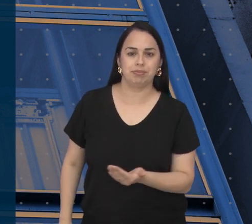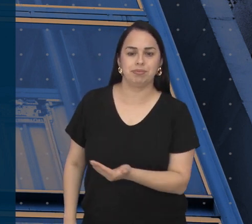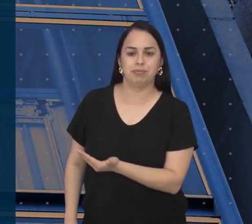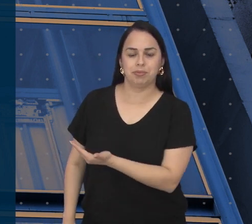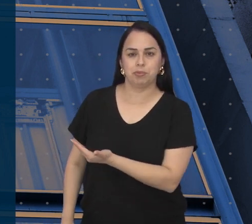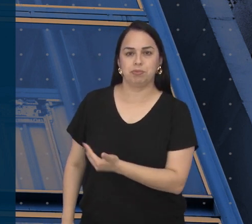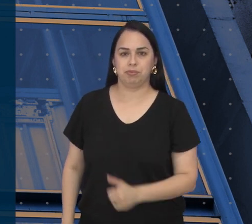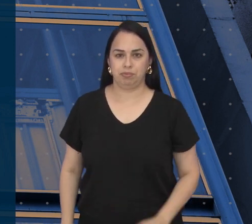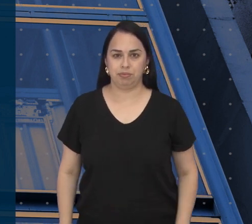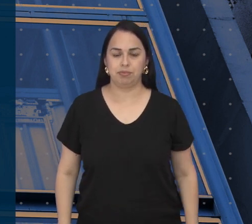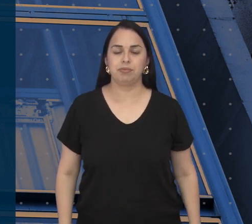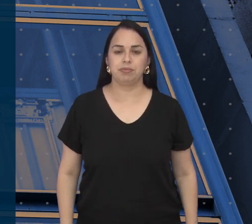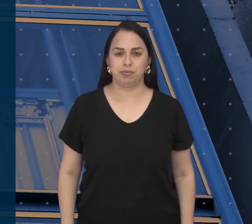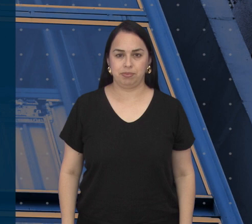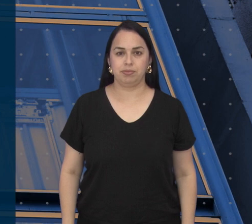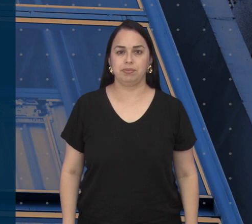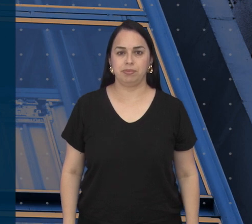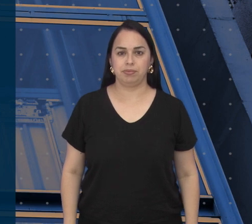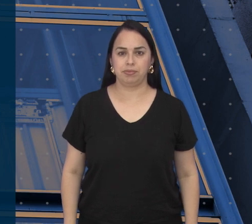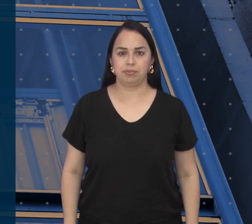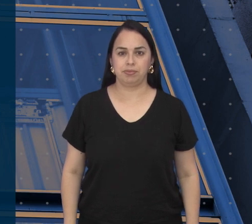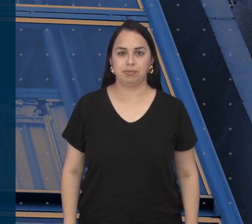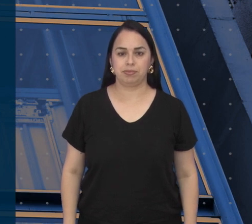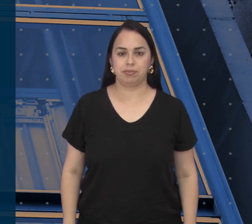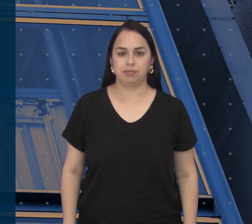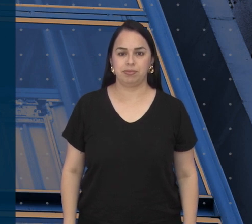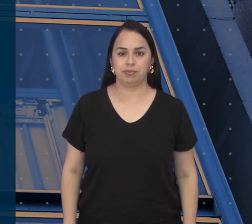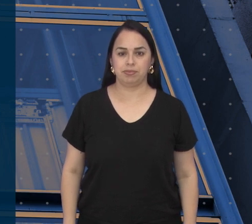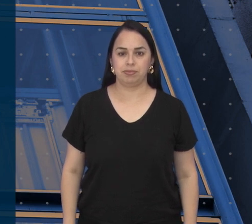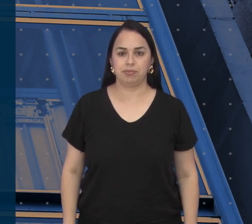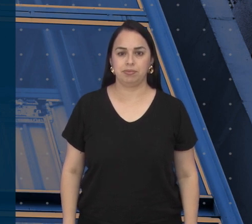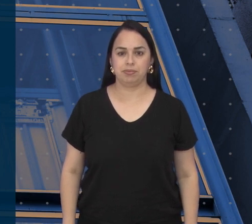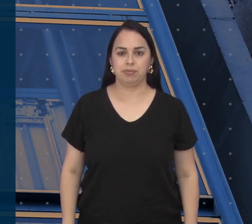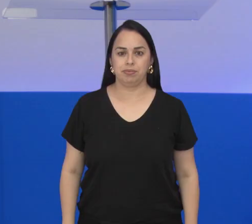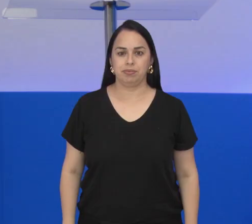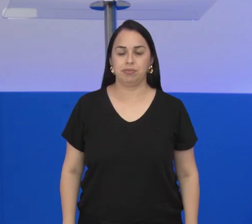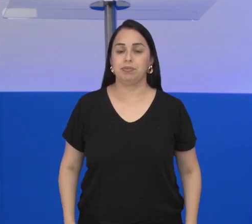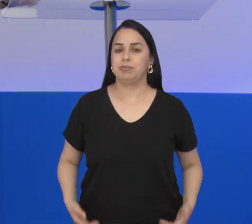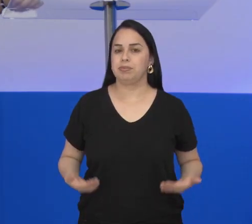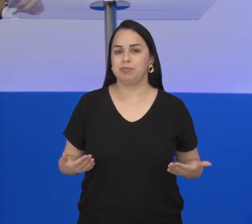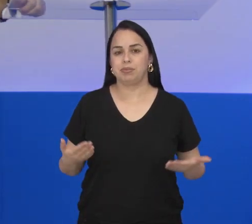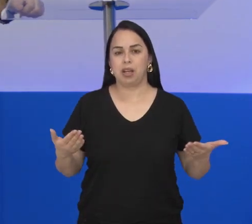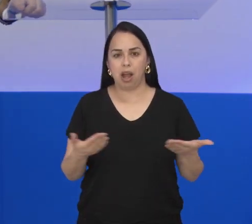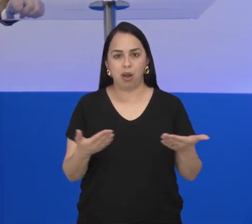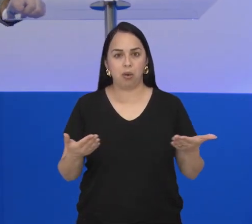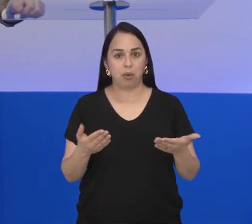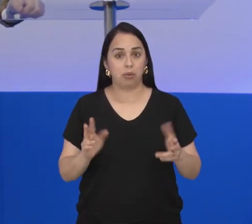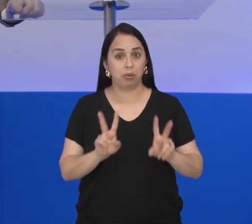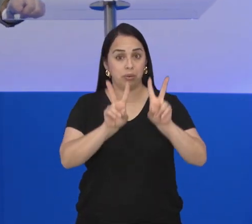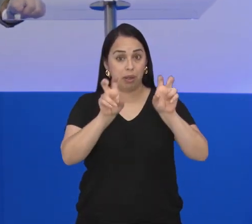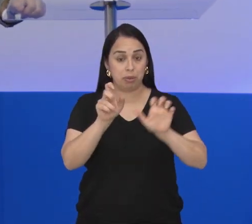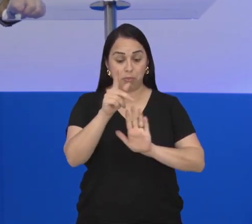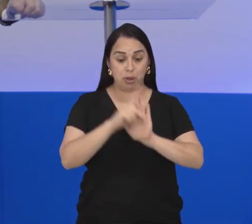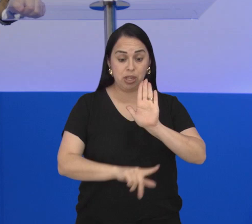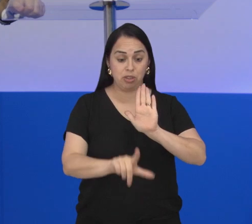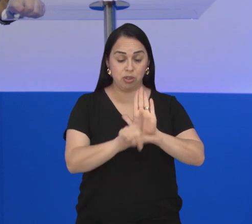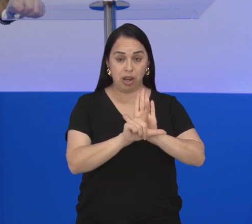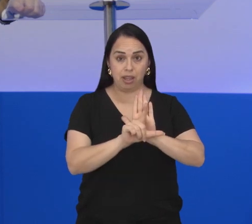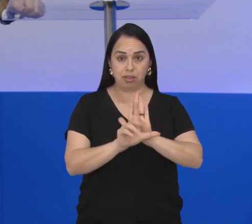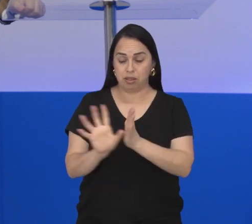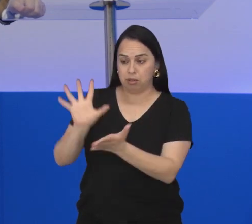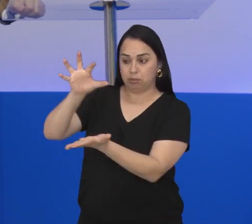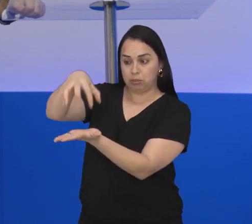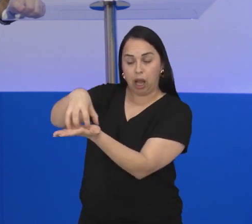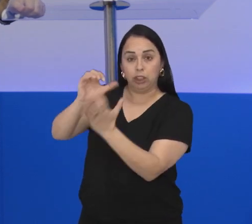Pena, número 175, no centro. E agora, falando de projetos de lei, os